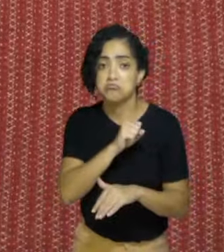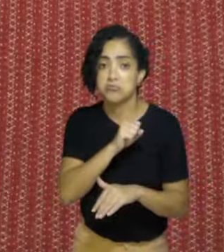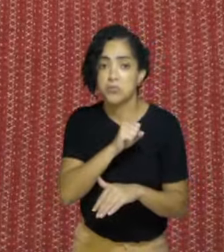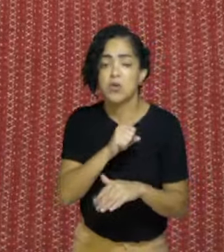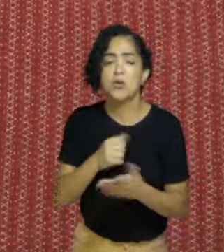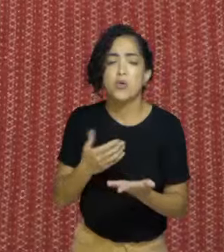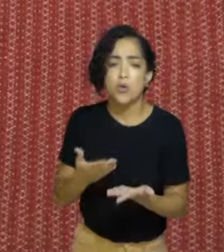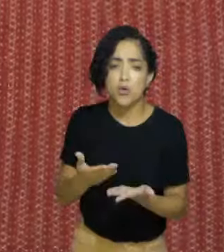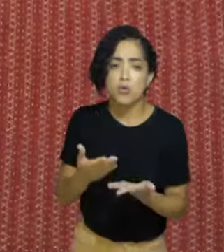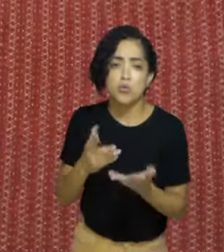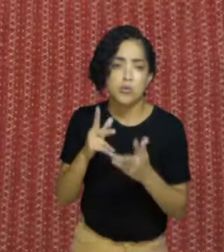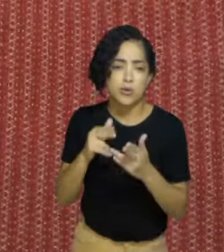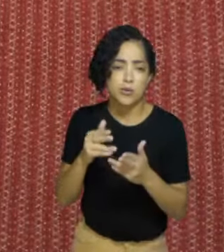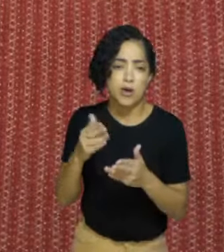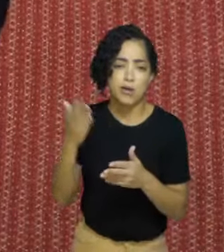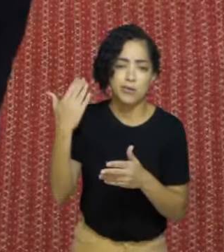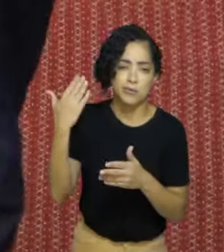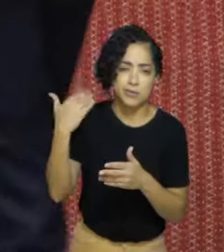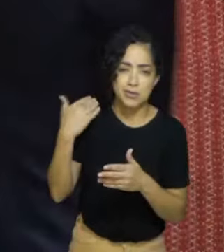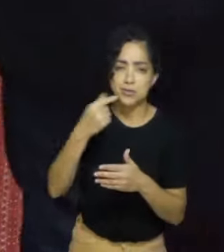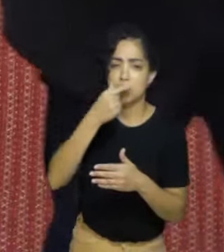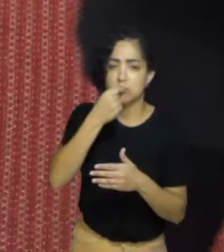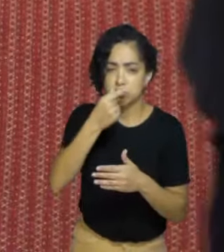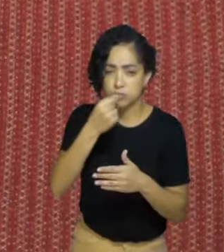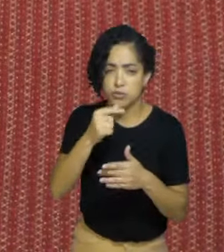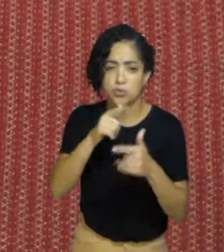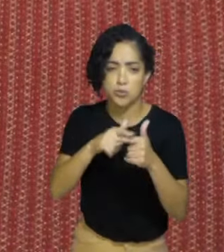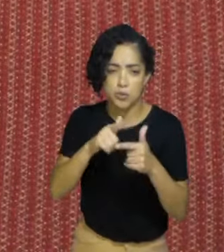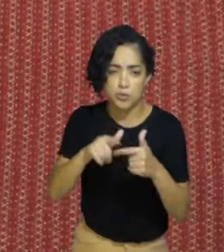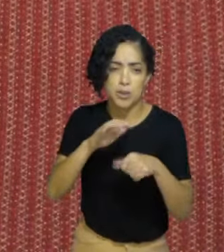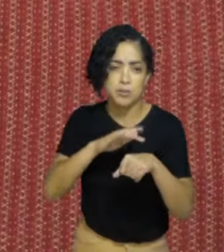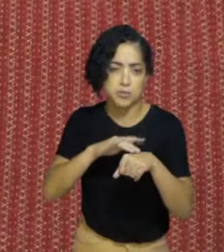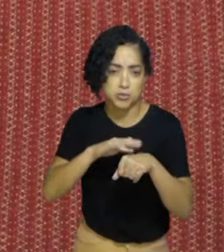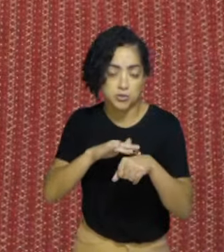passado com as doenças respiratórias que atingiu Santa Catarina. Então,